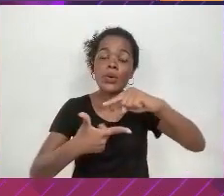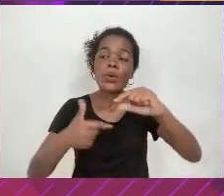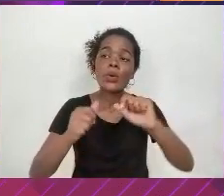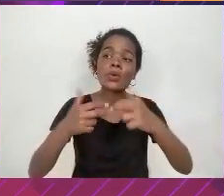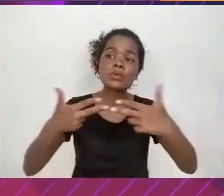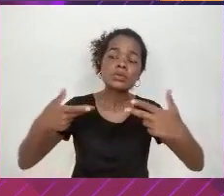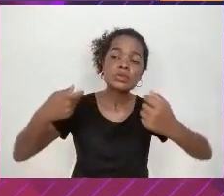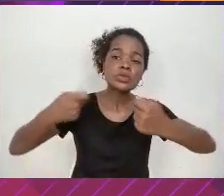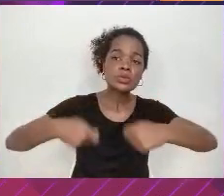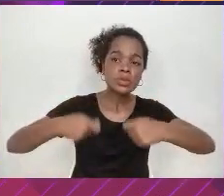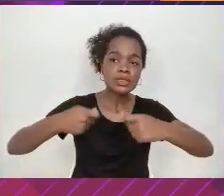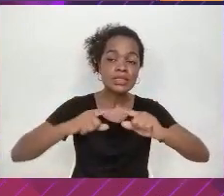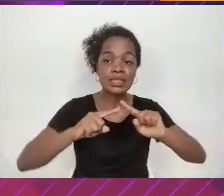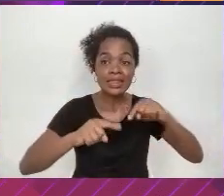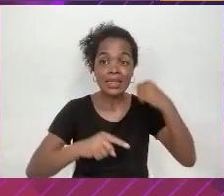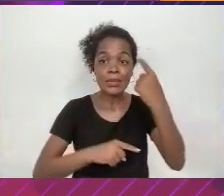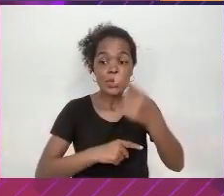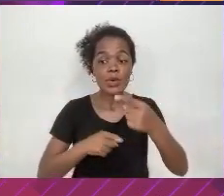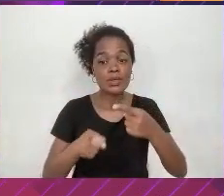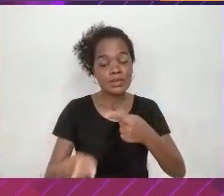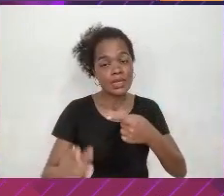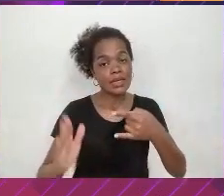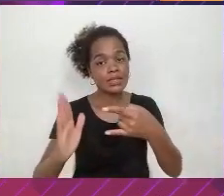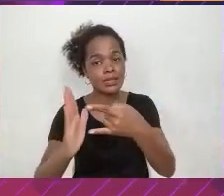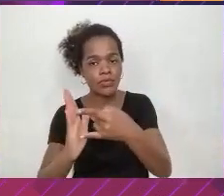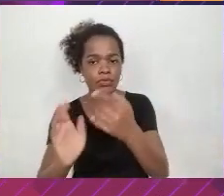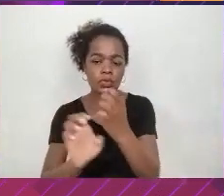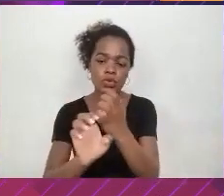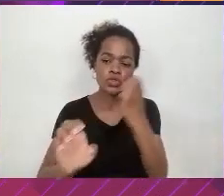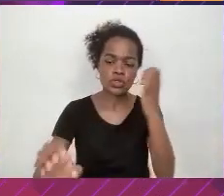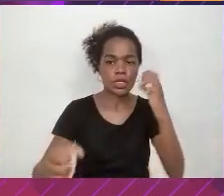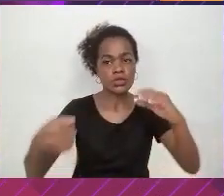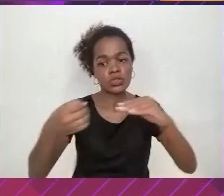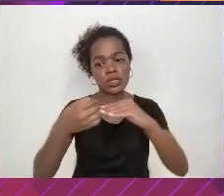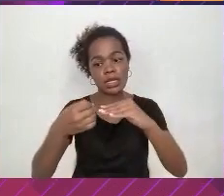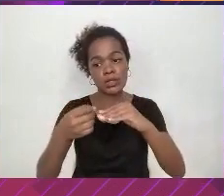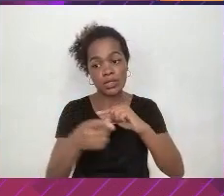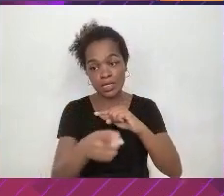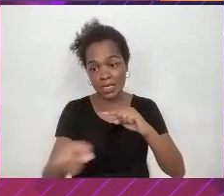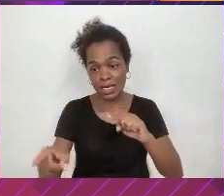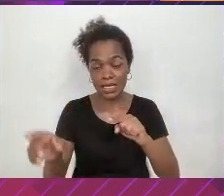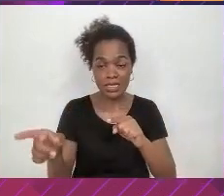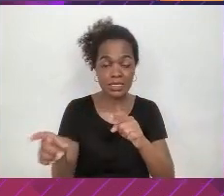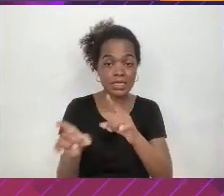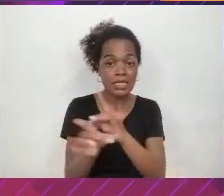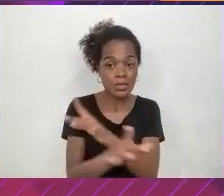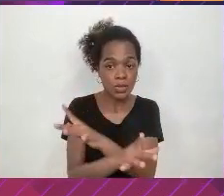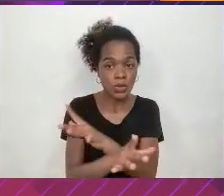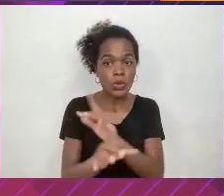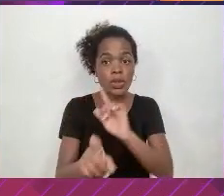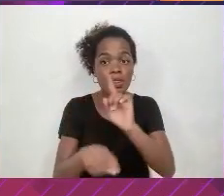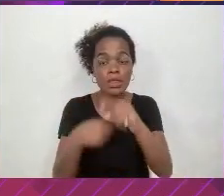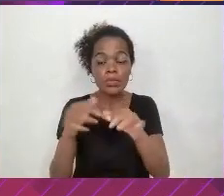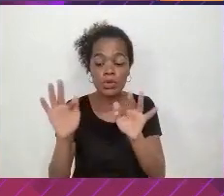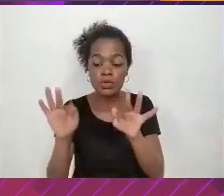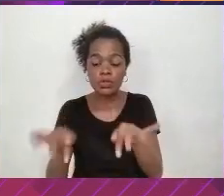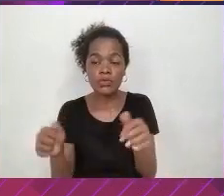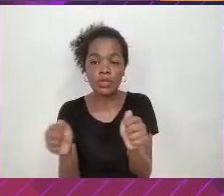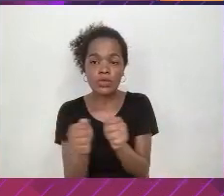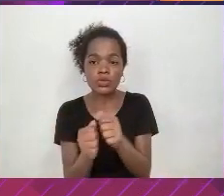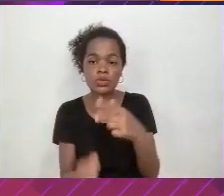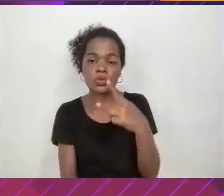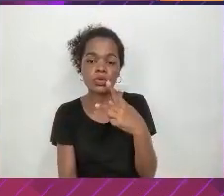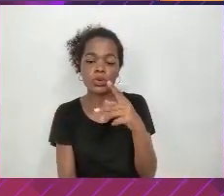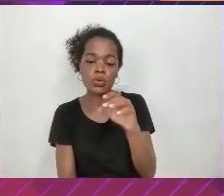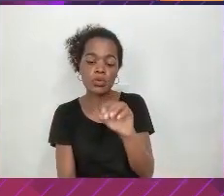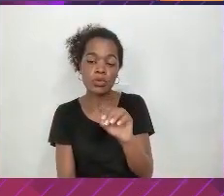estar ali depois que o desenvolvedor ou que o engenheiro de dados termina o seu processo, no final, junto com o PO e na entrega para o seu